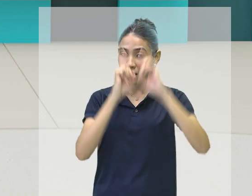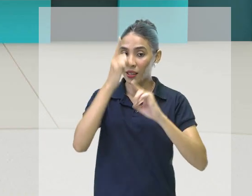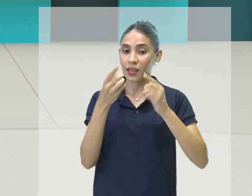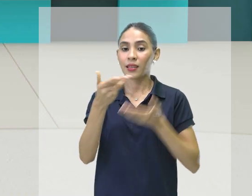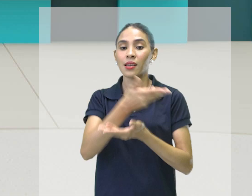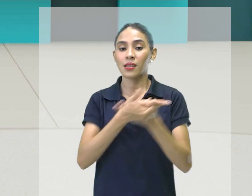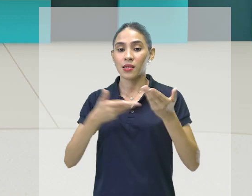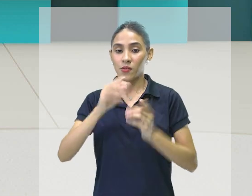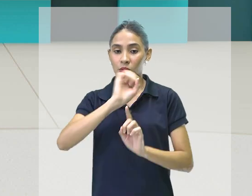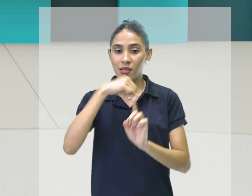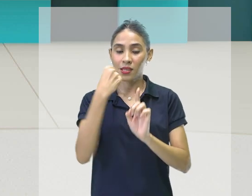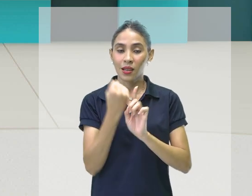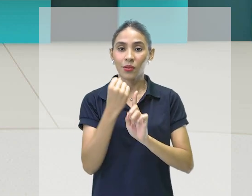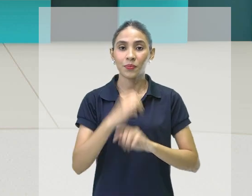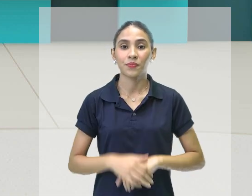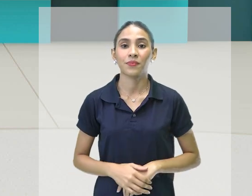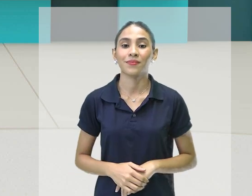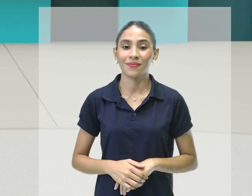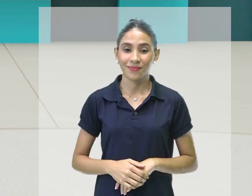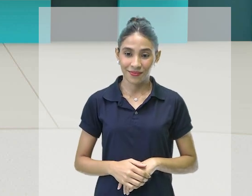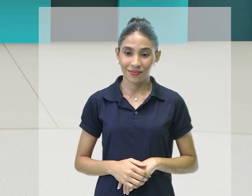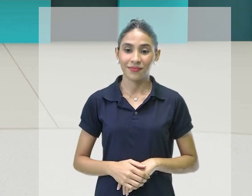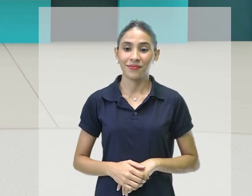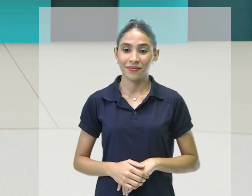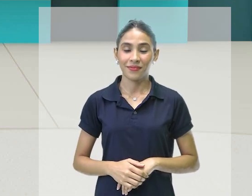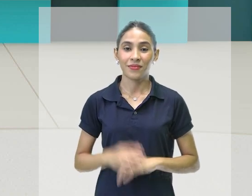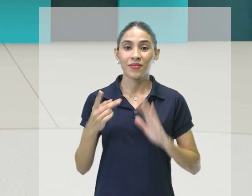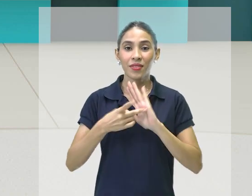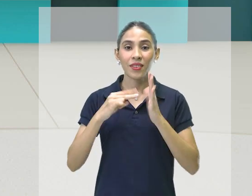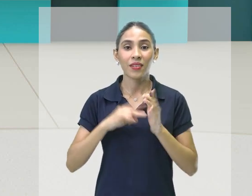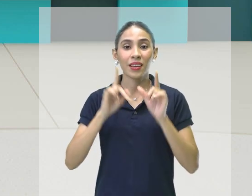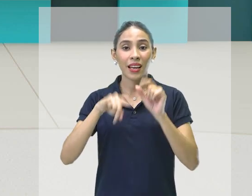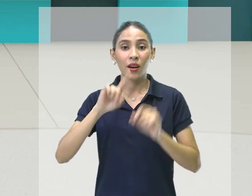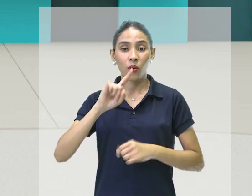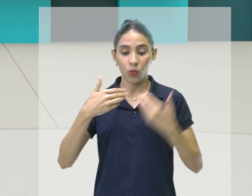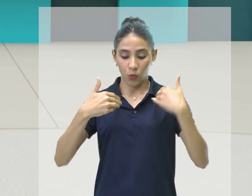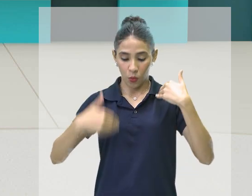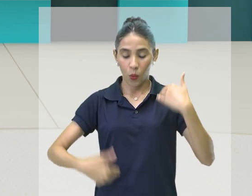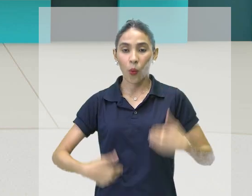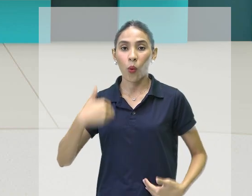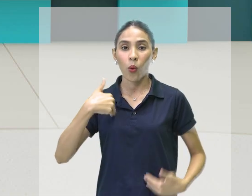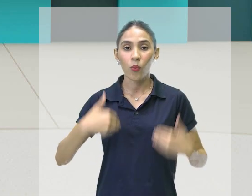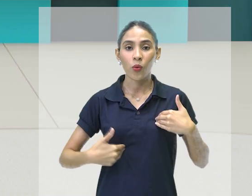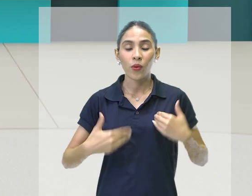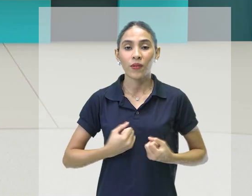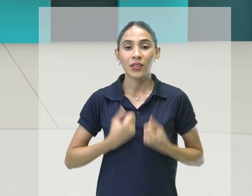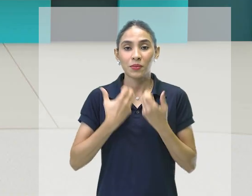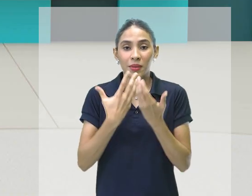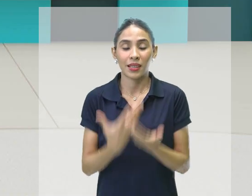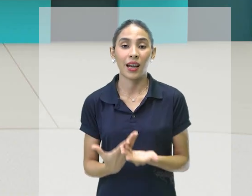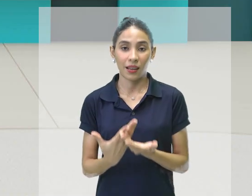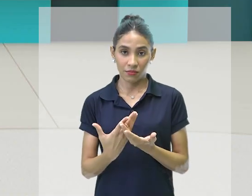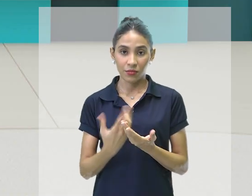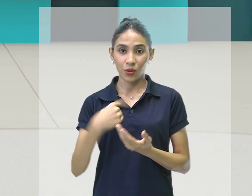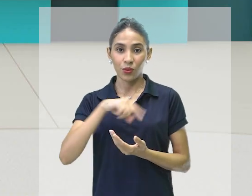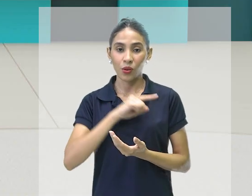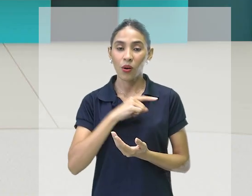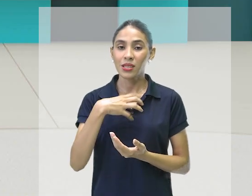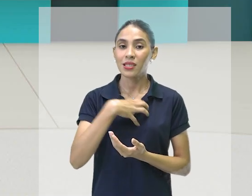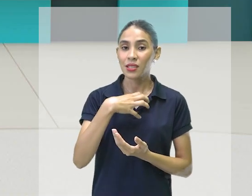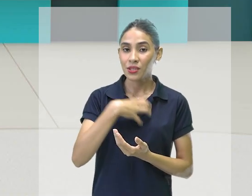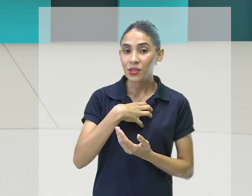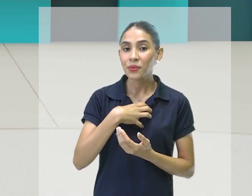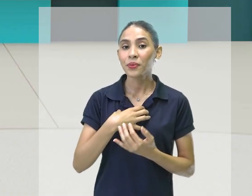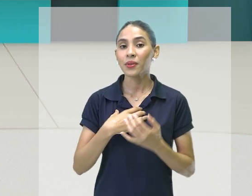expressão, criação e interação social. Ou seja, é o nosso corpo que fala para o outro como